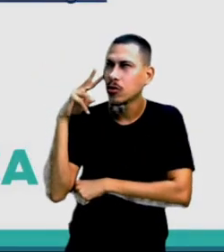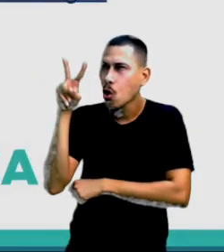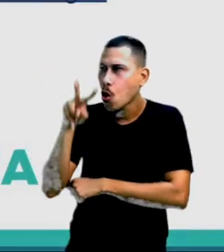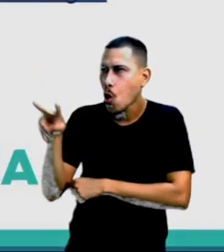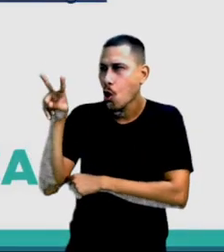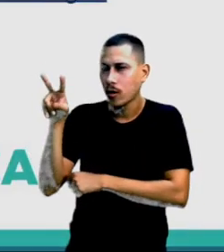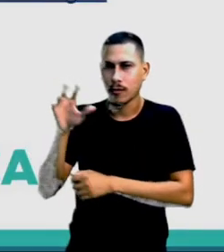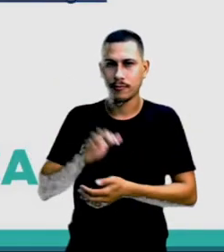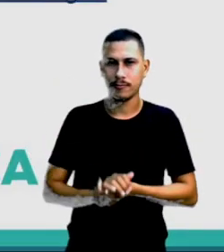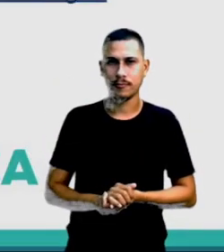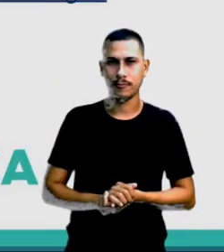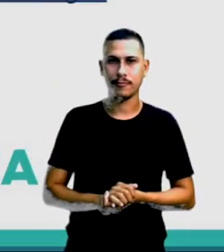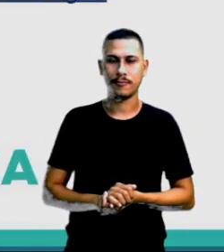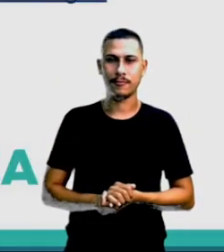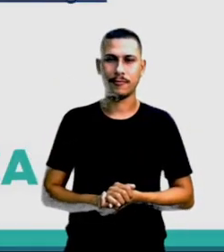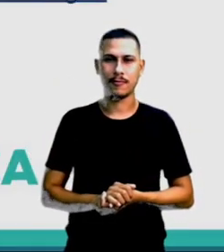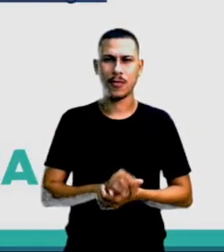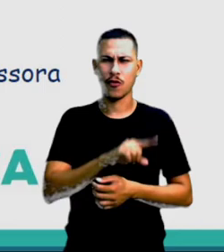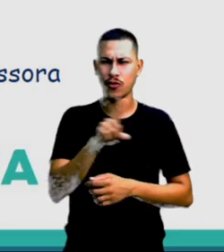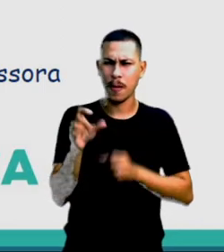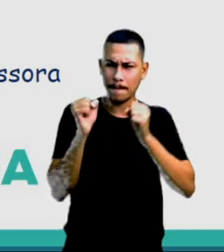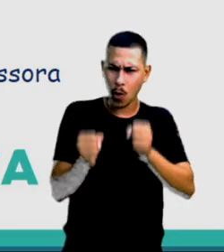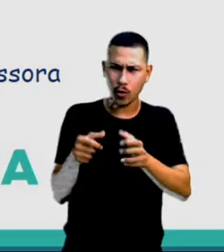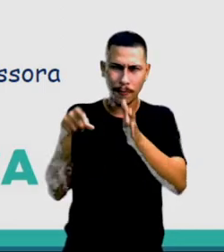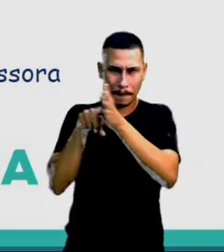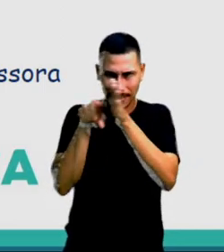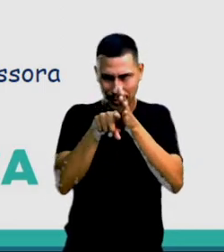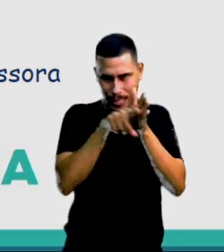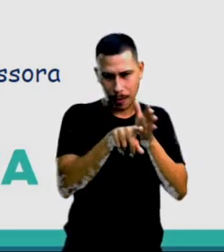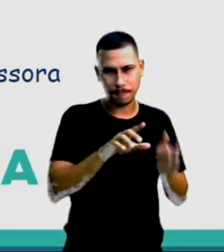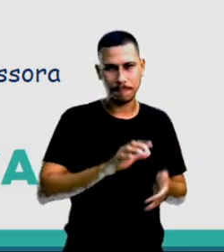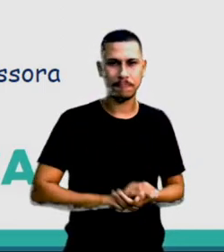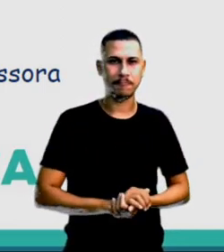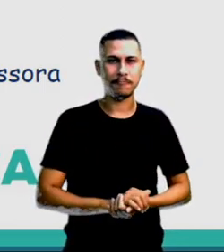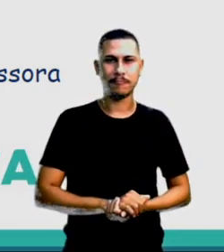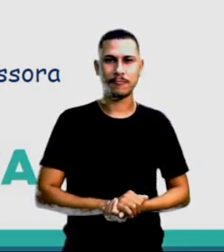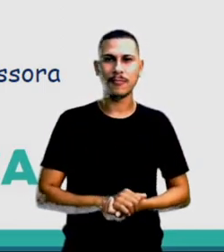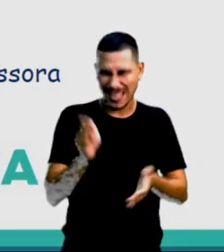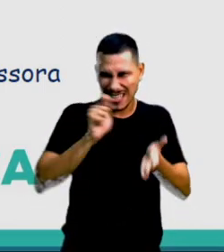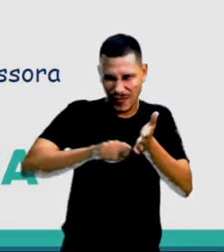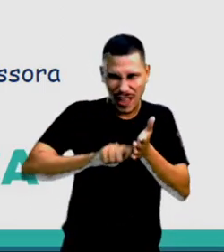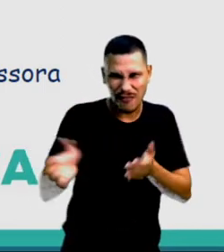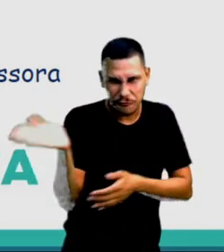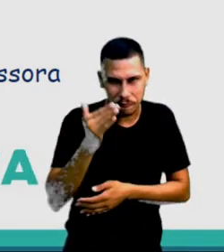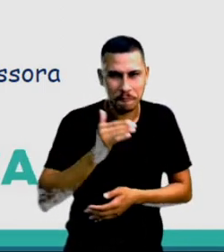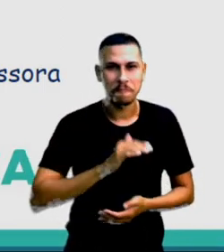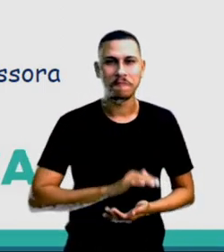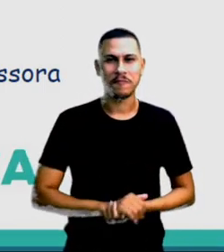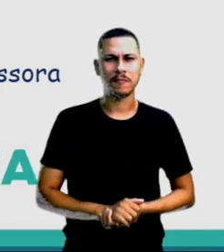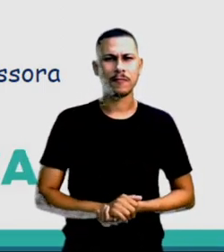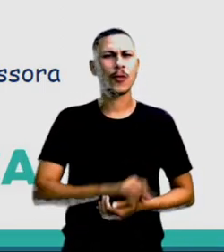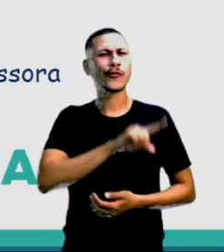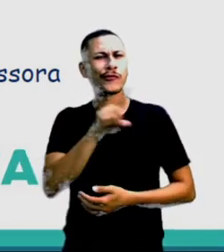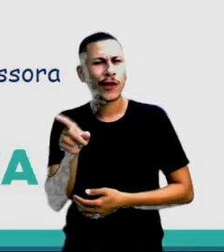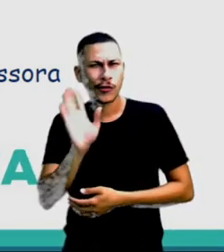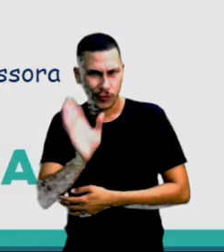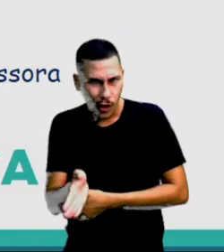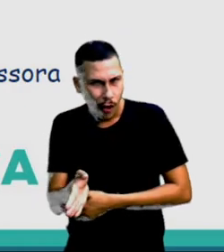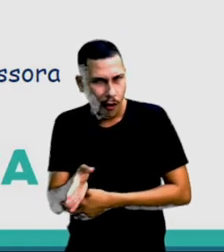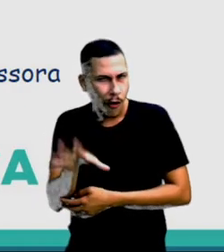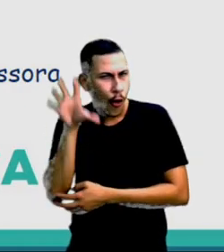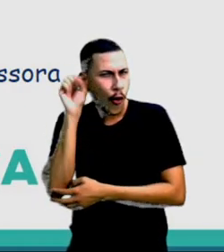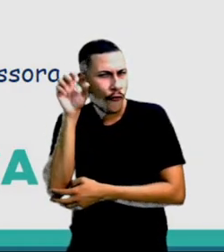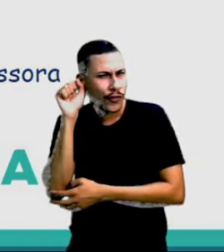Aqui estão as referências desse material. E vamos para a nossa atividade? Você já tinha ouvido